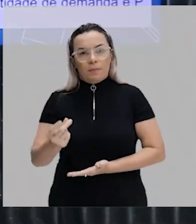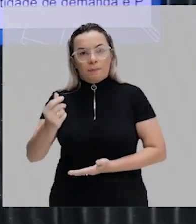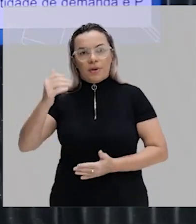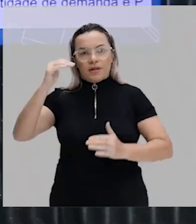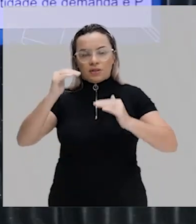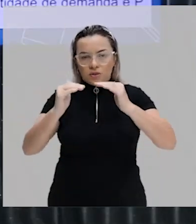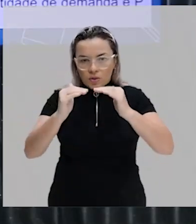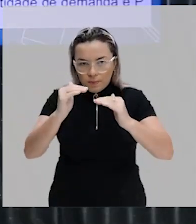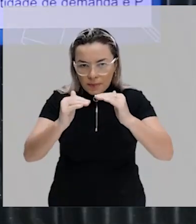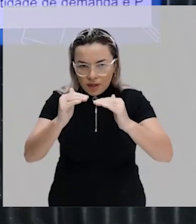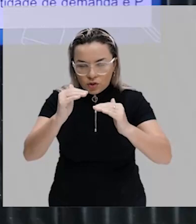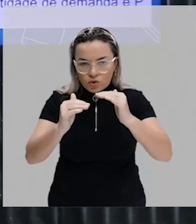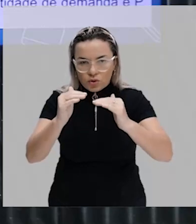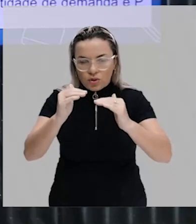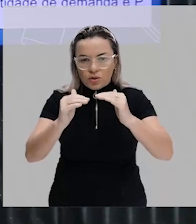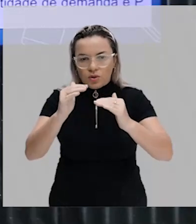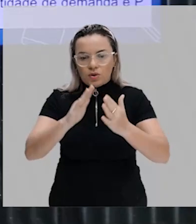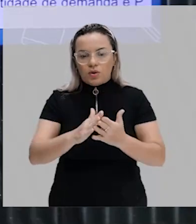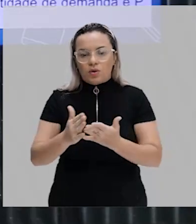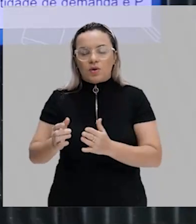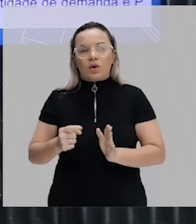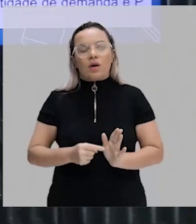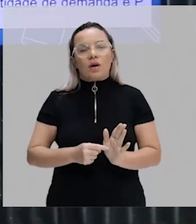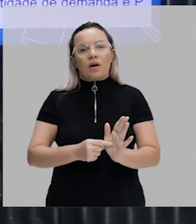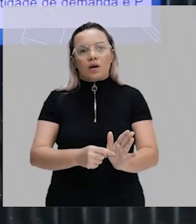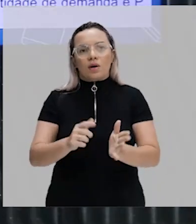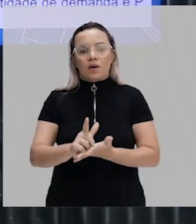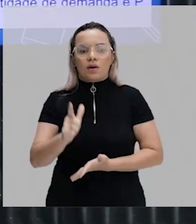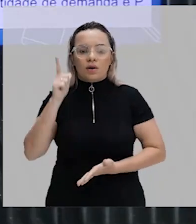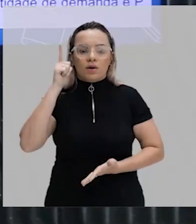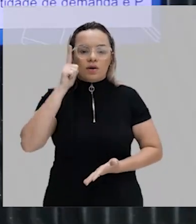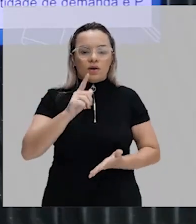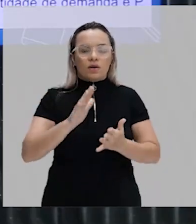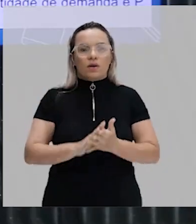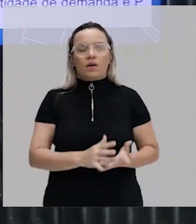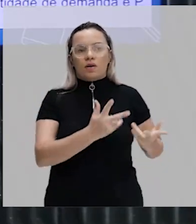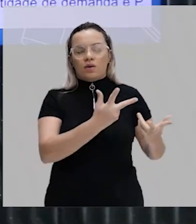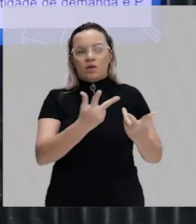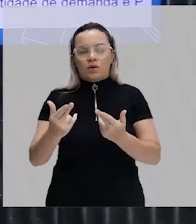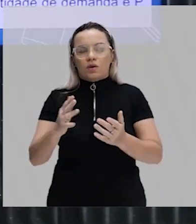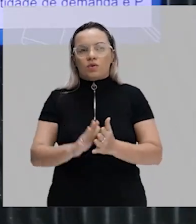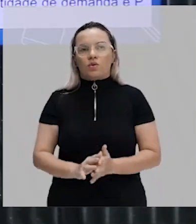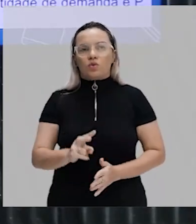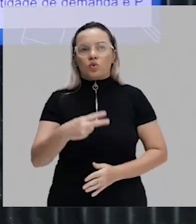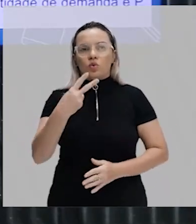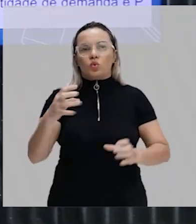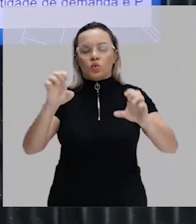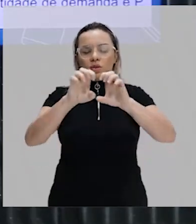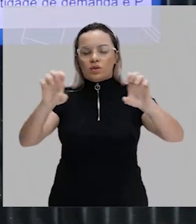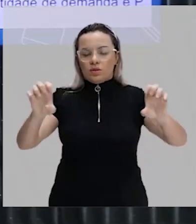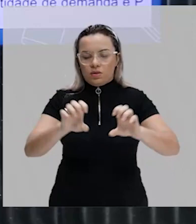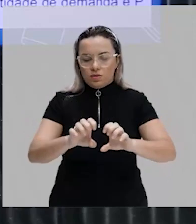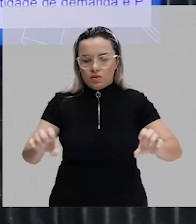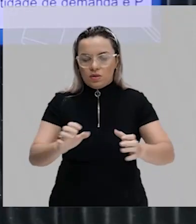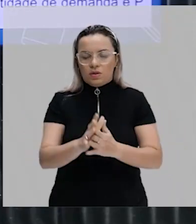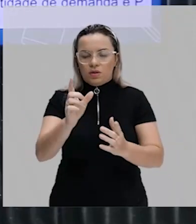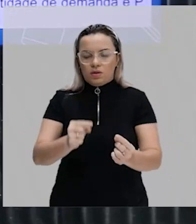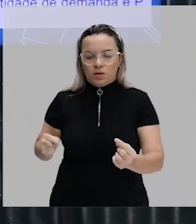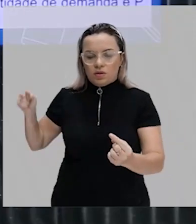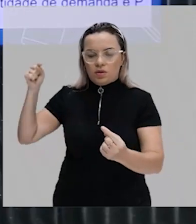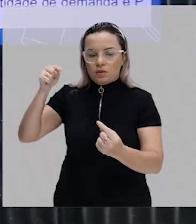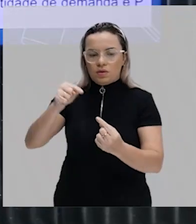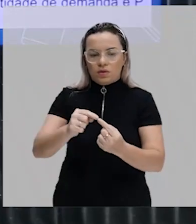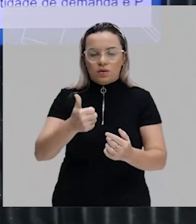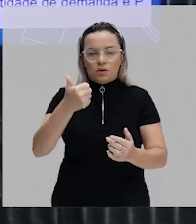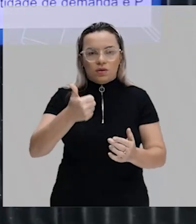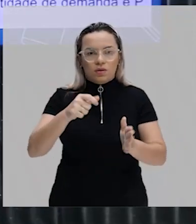equilíbrio. Esse preço de equilíbrio ele é dado quando eu consigo, né, igualar essas duas equações. Então, o objetivo da nossa questão